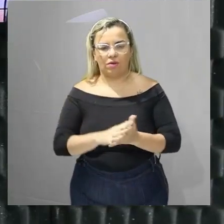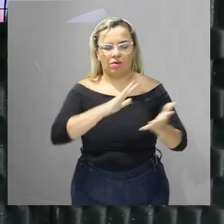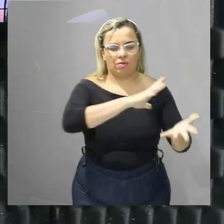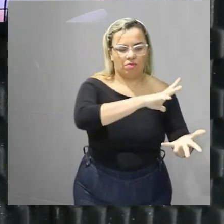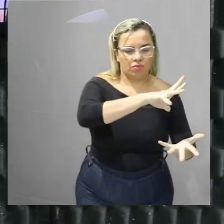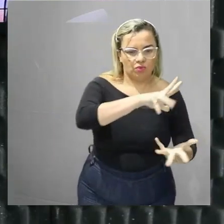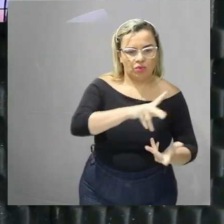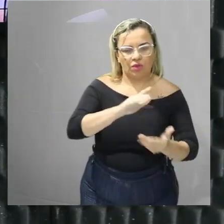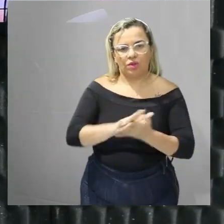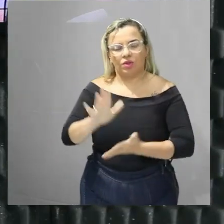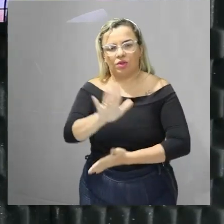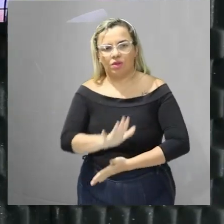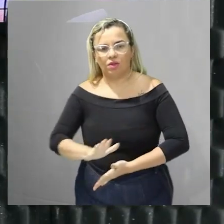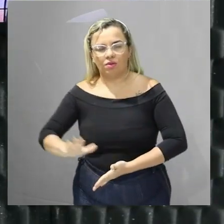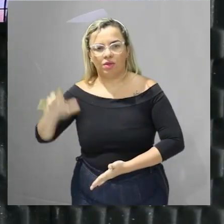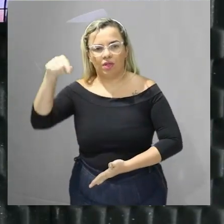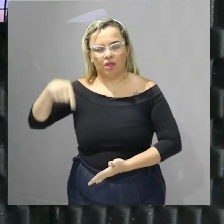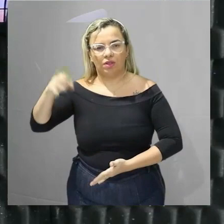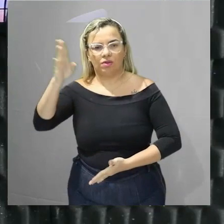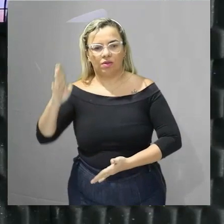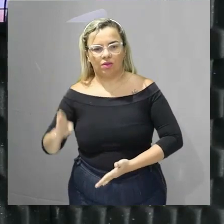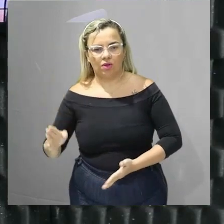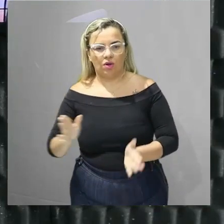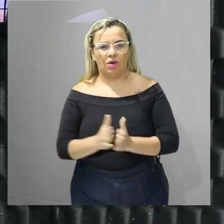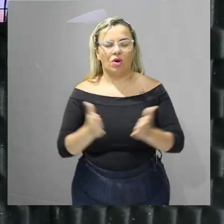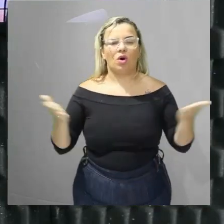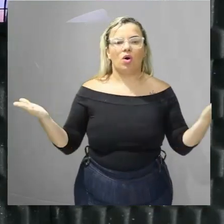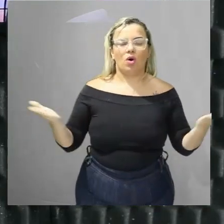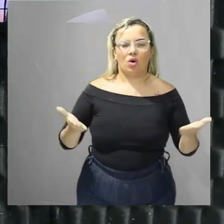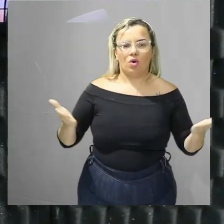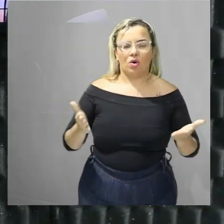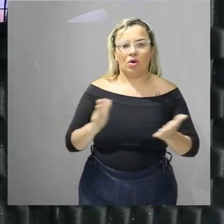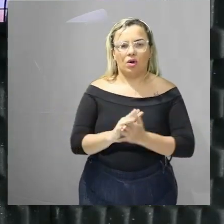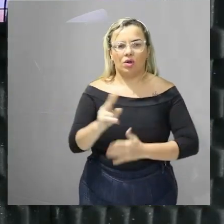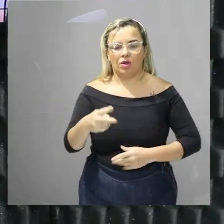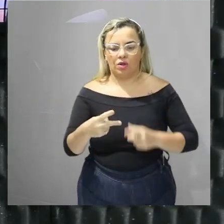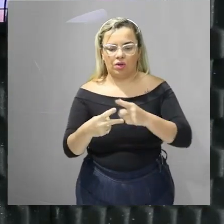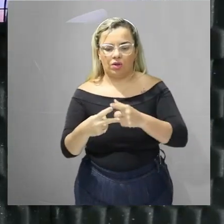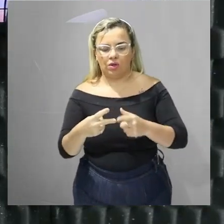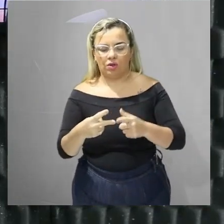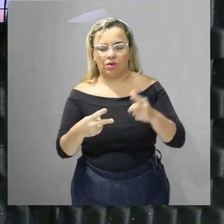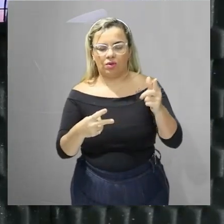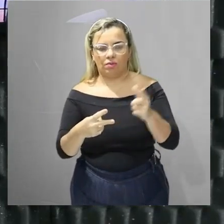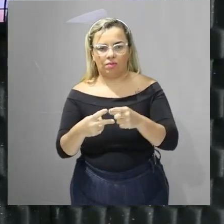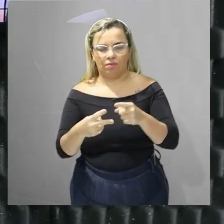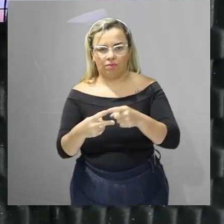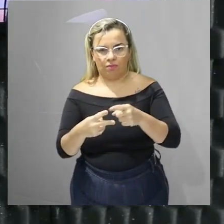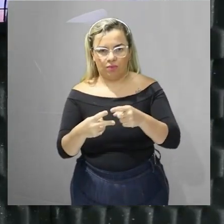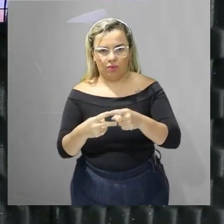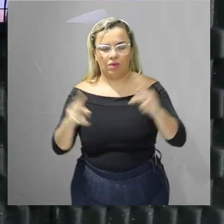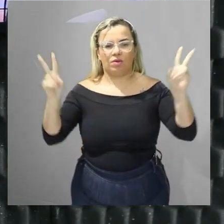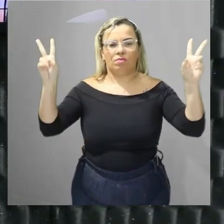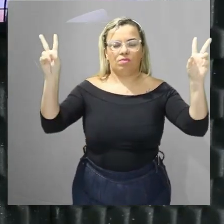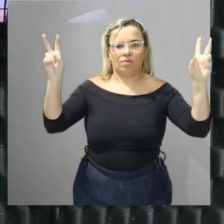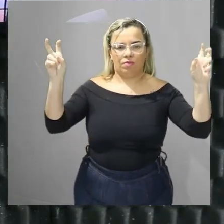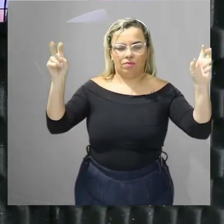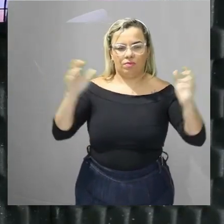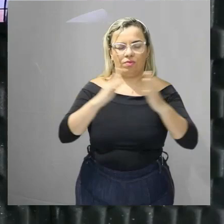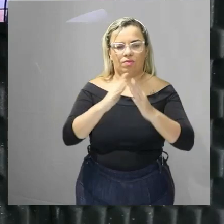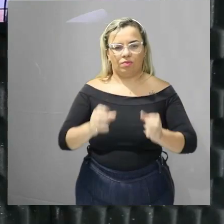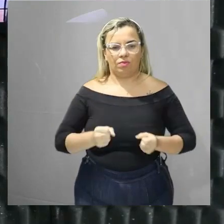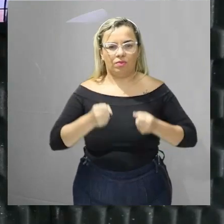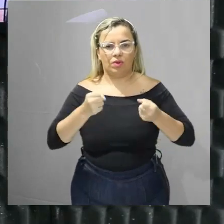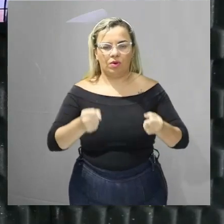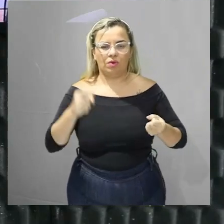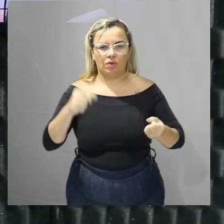mundial e a nível nacional. E hoje nós teremos uma temática, sim, que nós vamos dividir ela em duas partes. Uma temática que eu posso te dizer que vem